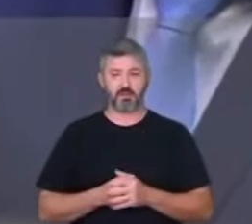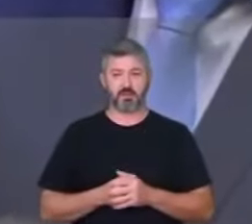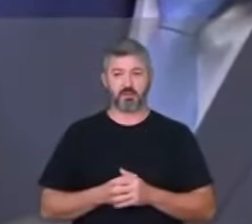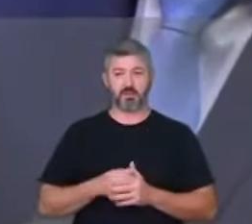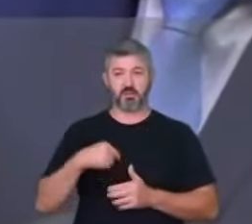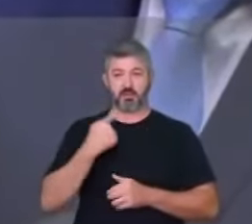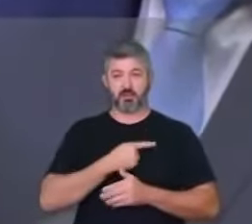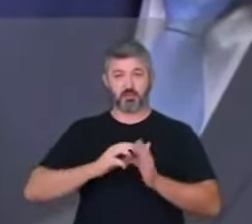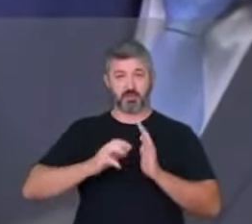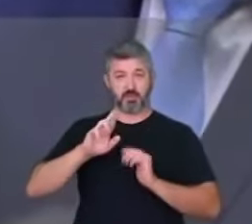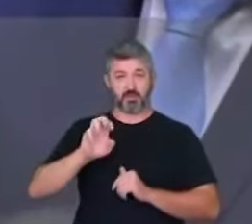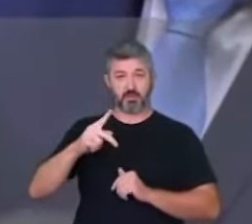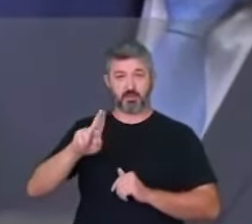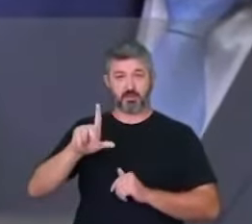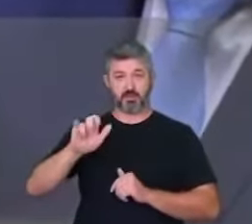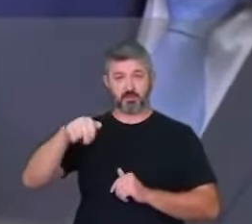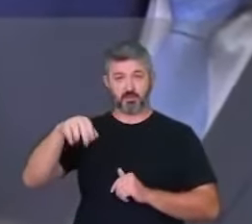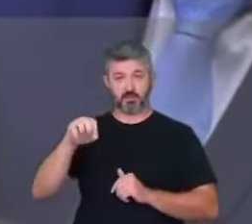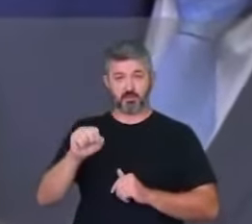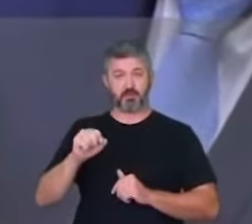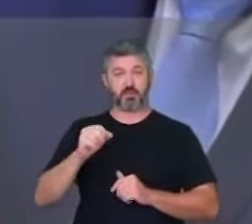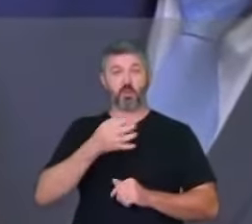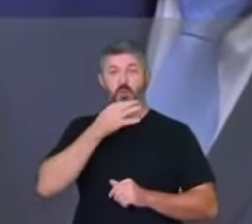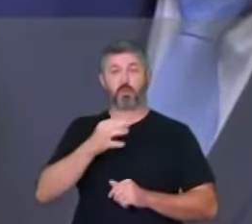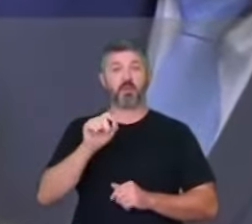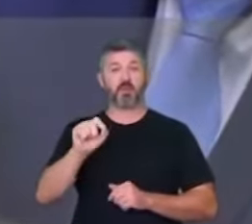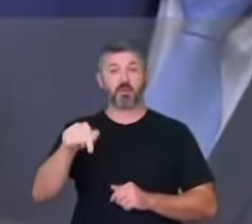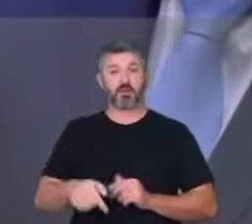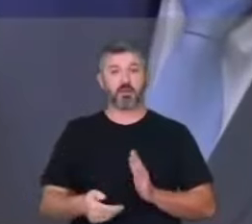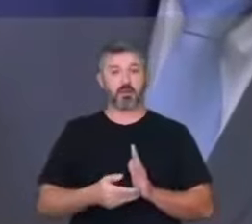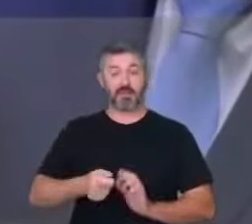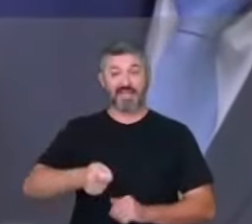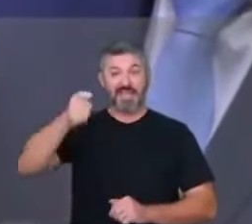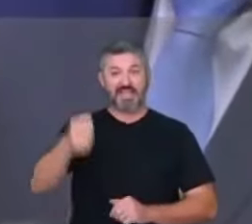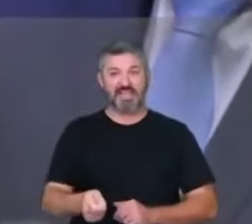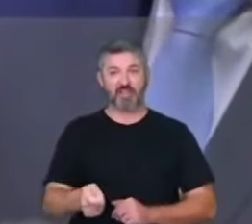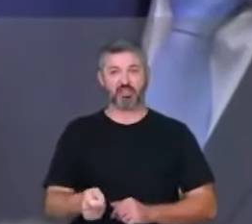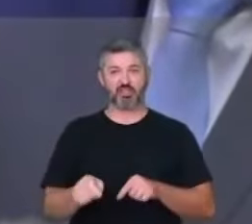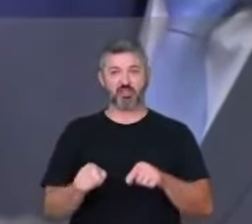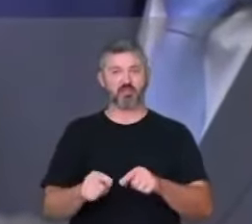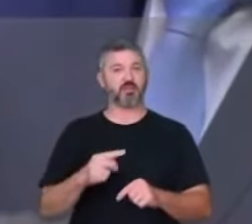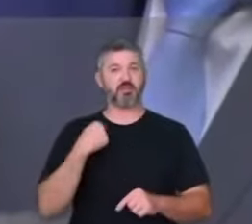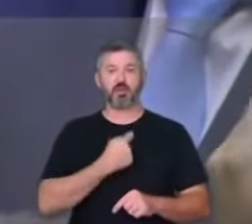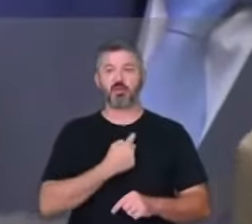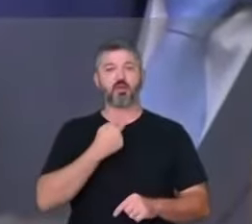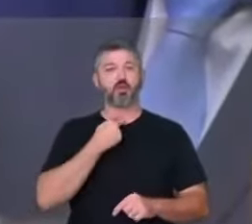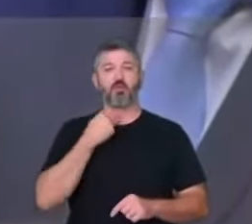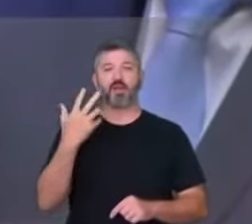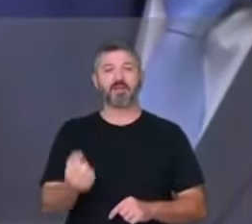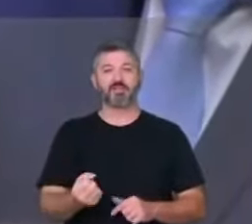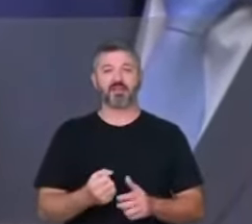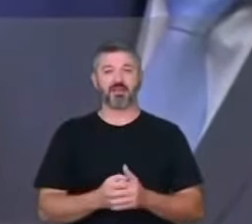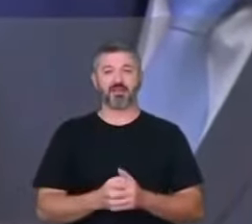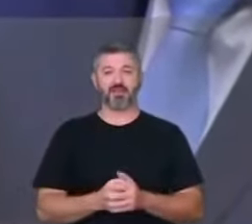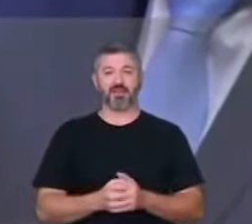Republicanos temos uma visão de que a Casa precisa ser enérgica nesse ponto. Nós não podemos mais admitir que